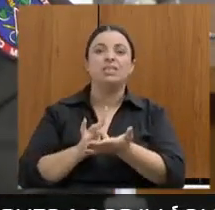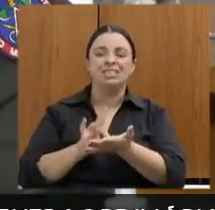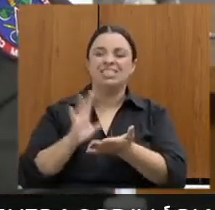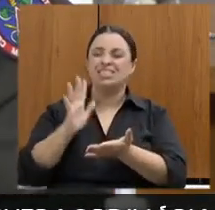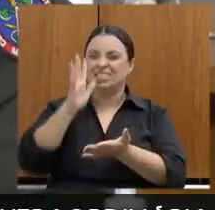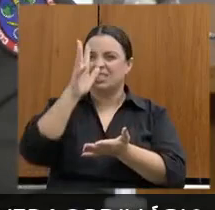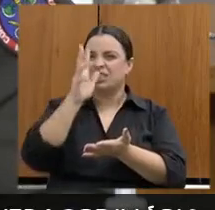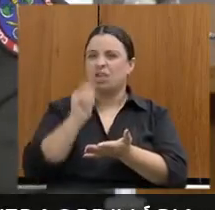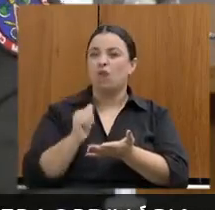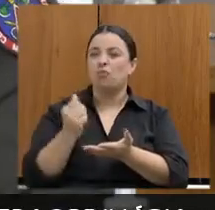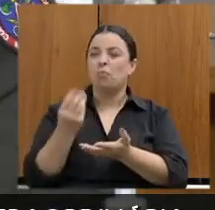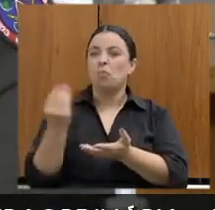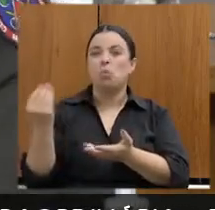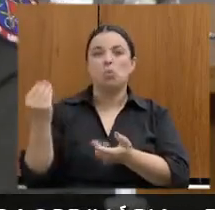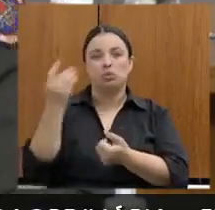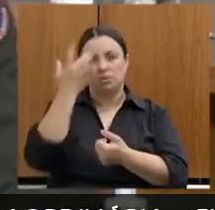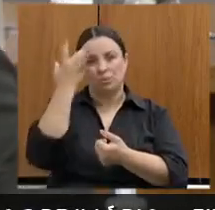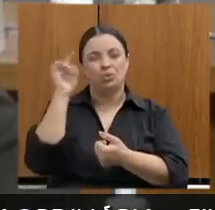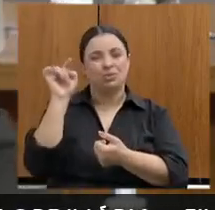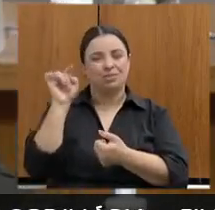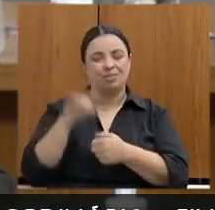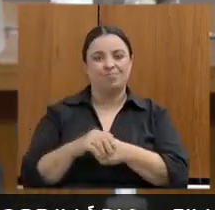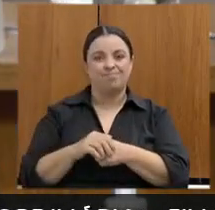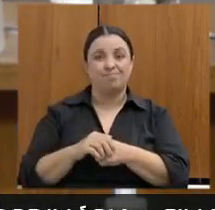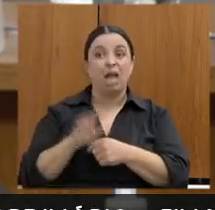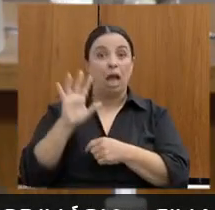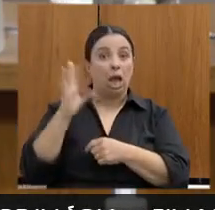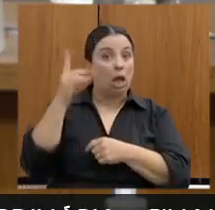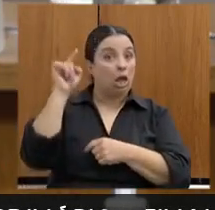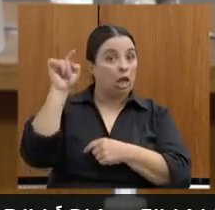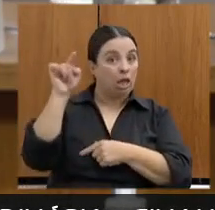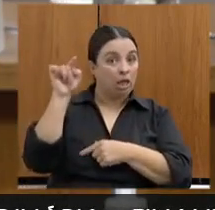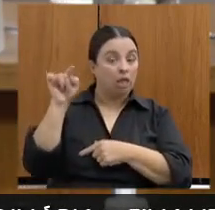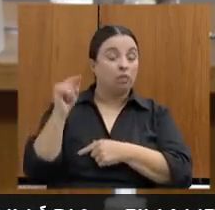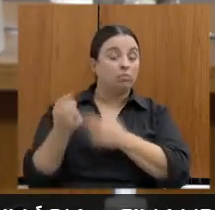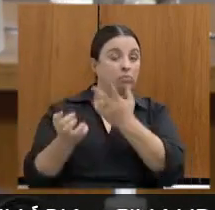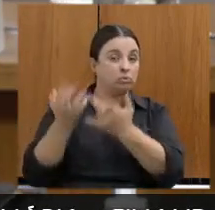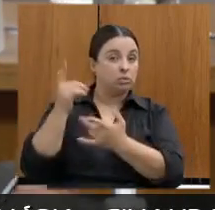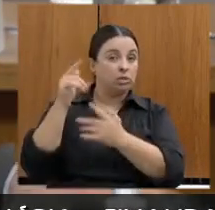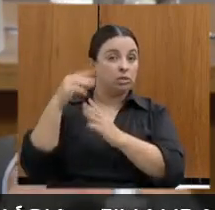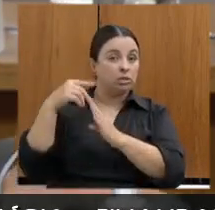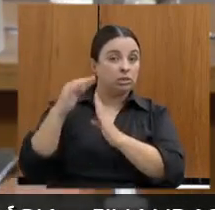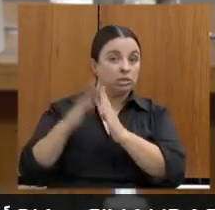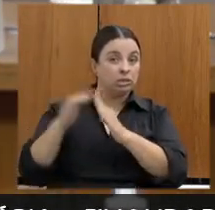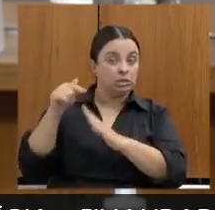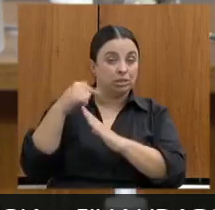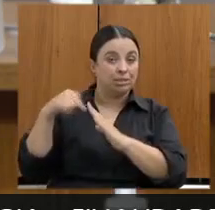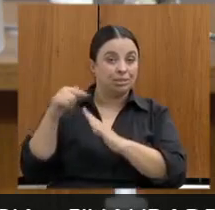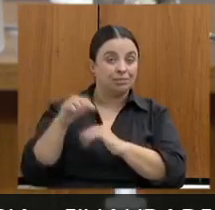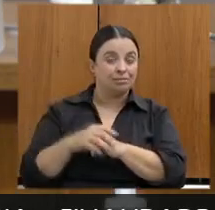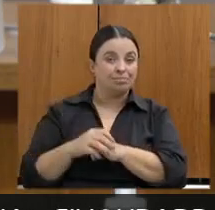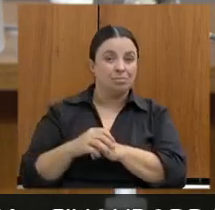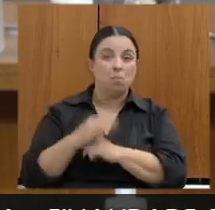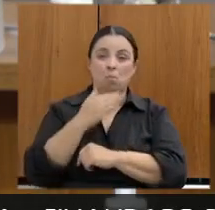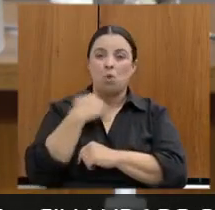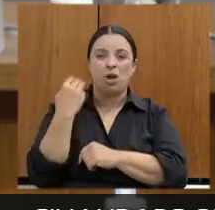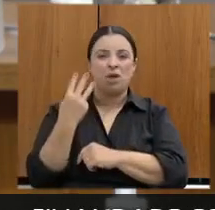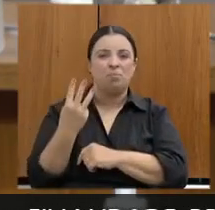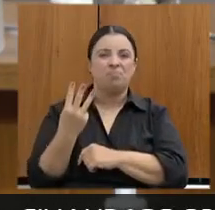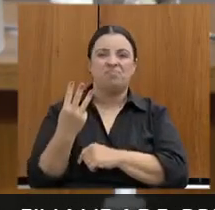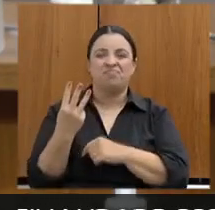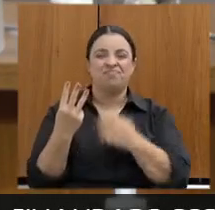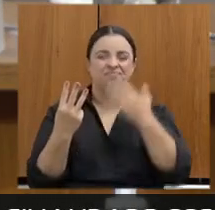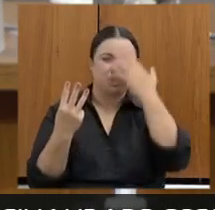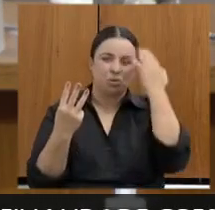vidas aquele evento na santa casa infelizmente nós perdemos três pessoas